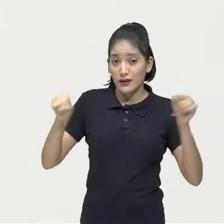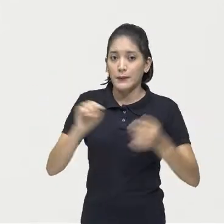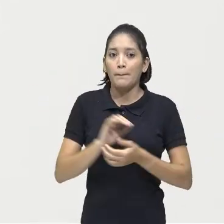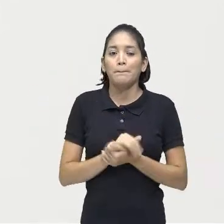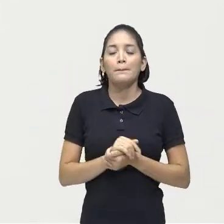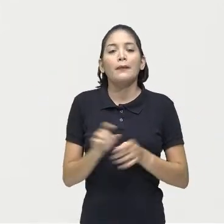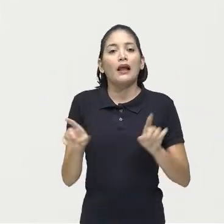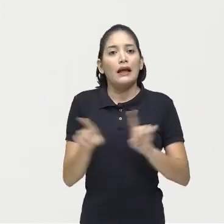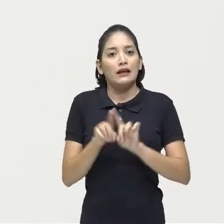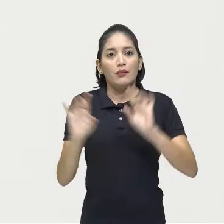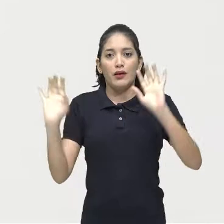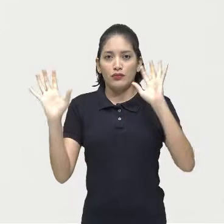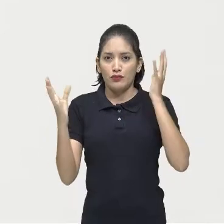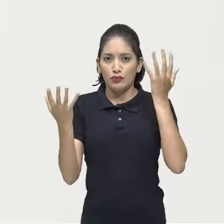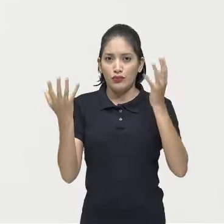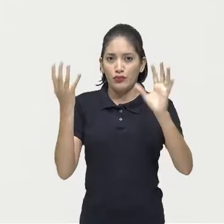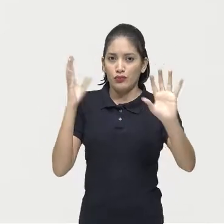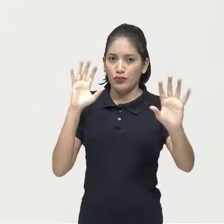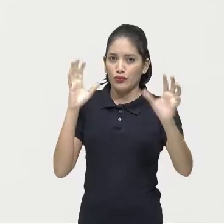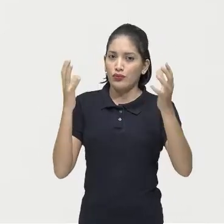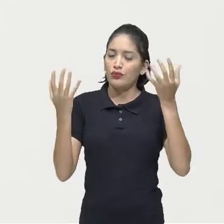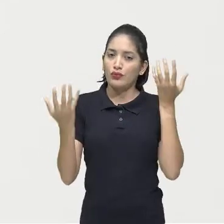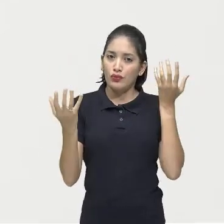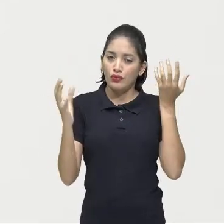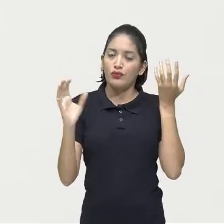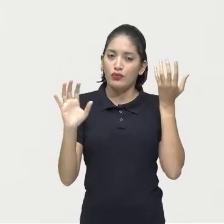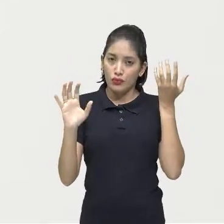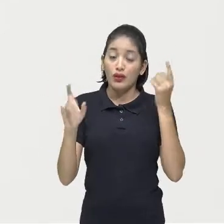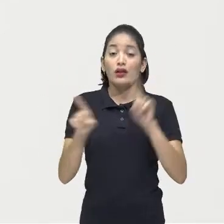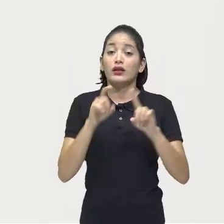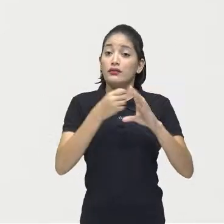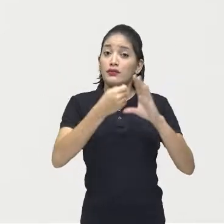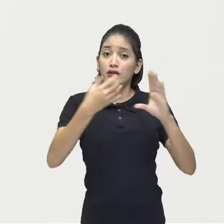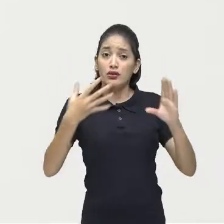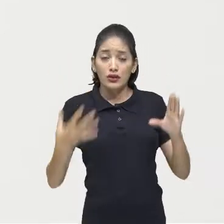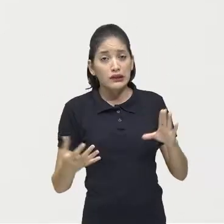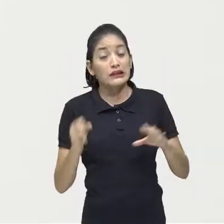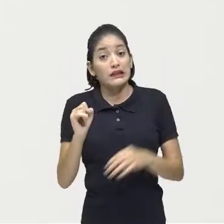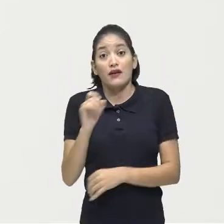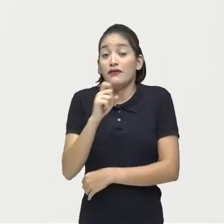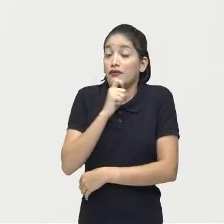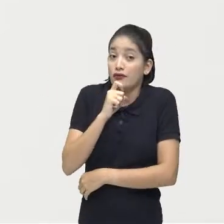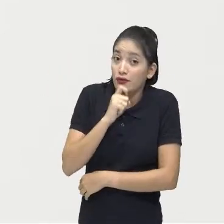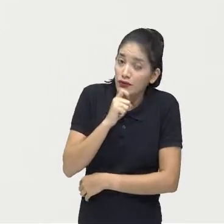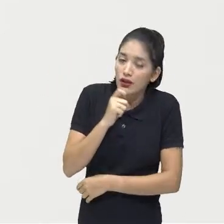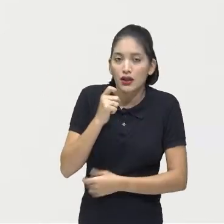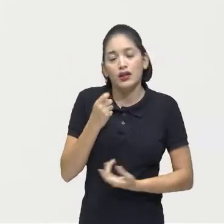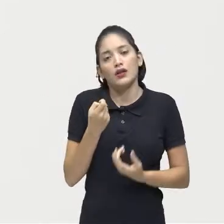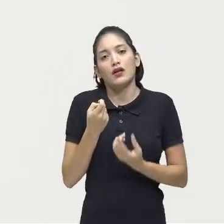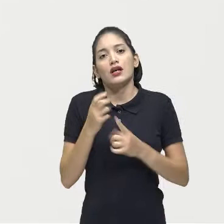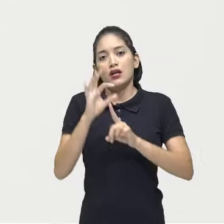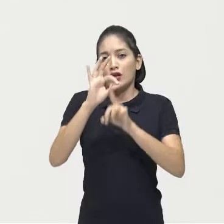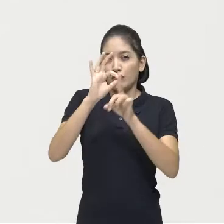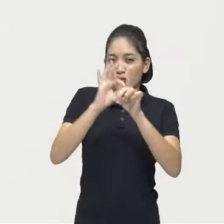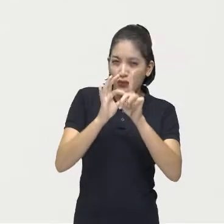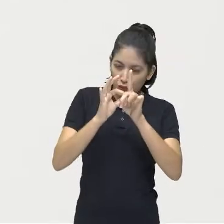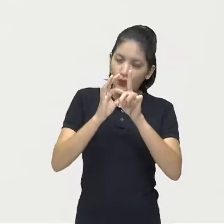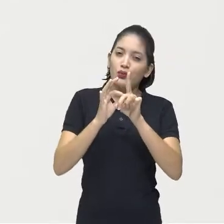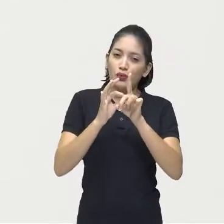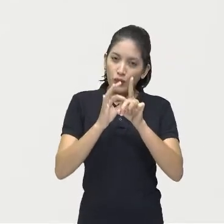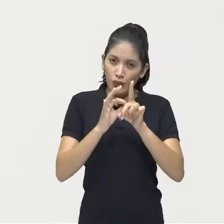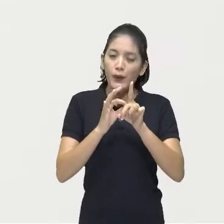a questão climática, né, os aspectos do clima, as características, se é mais frio, as temperaturas mais amenas,